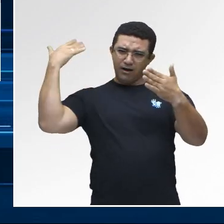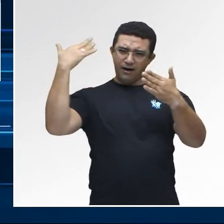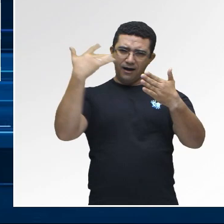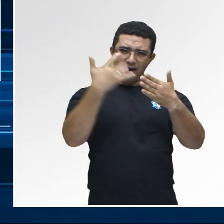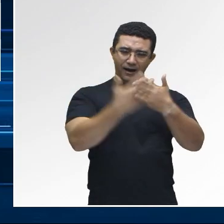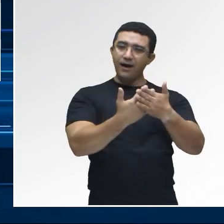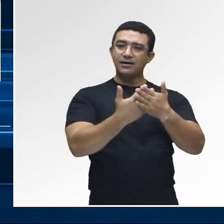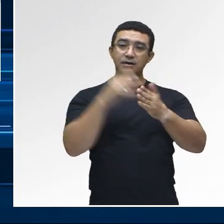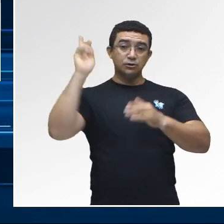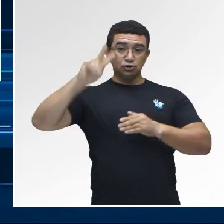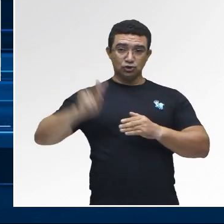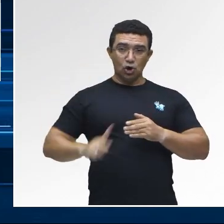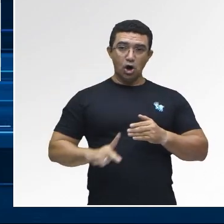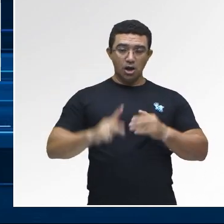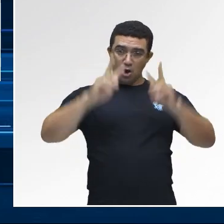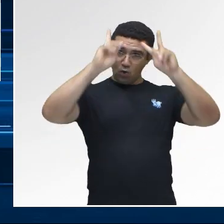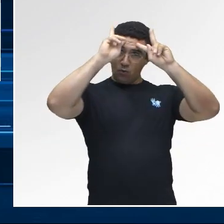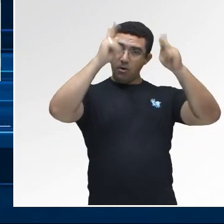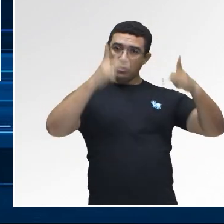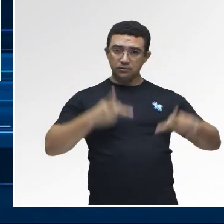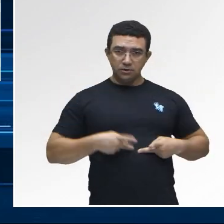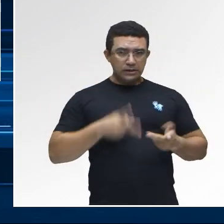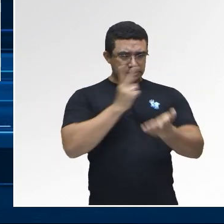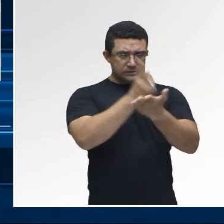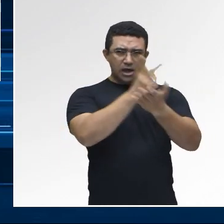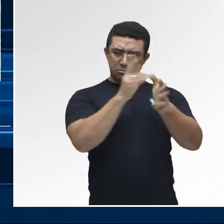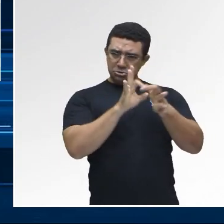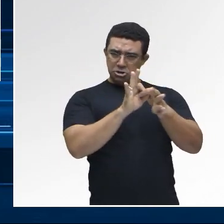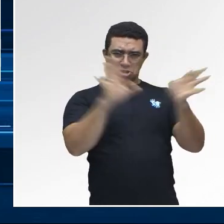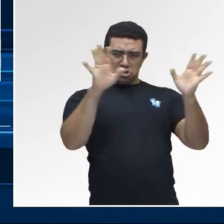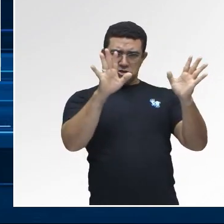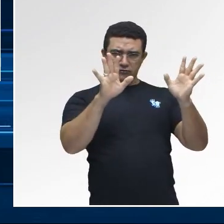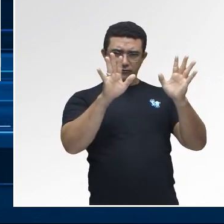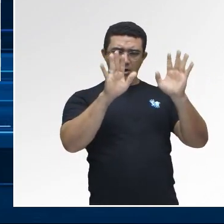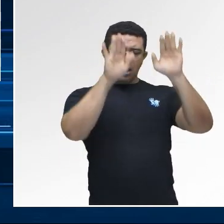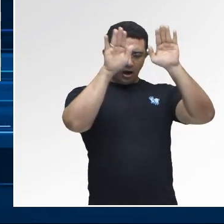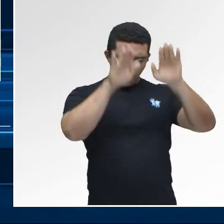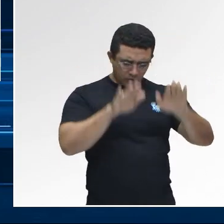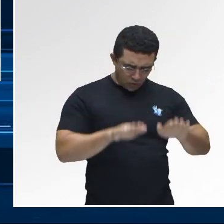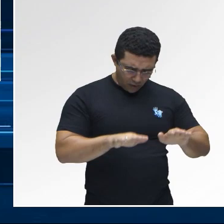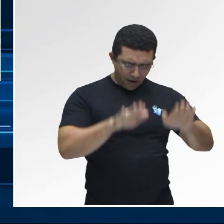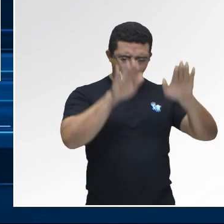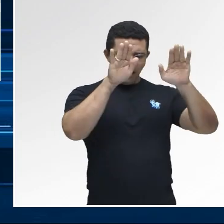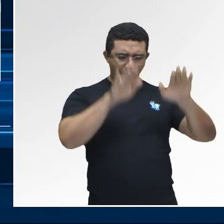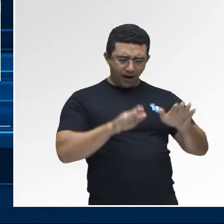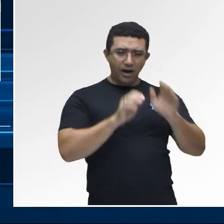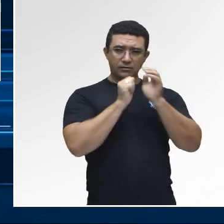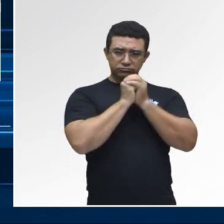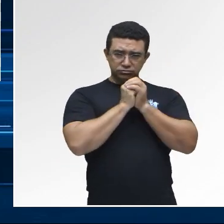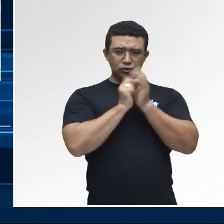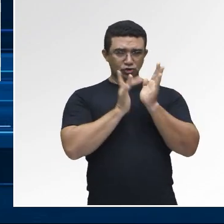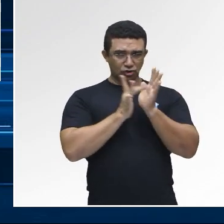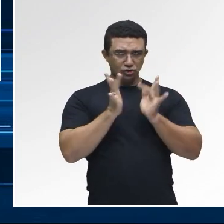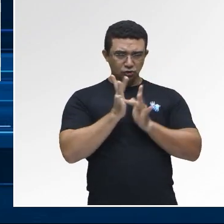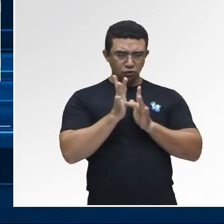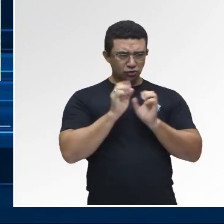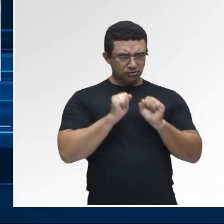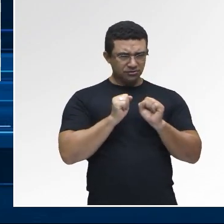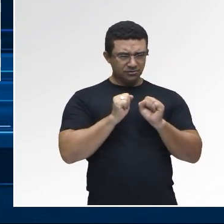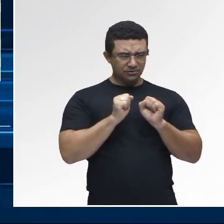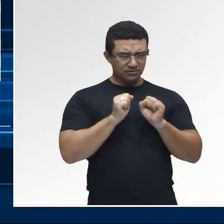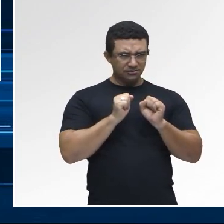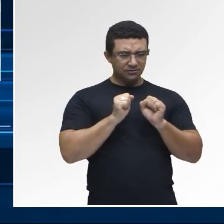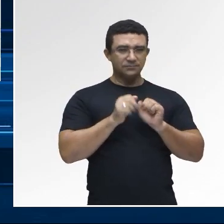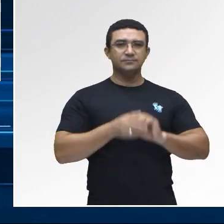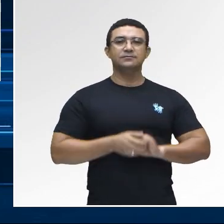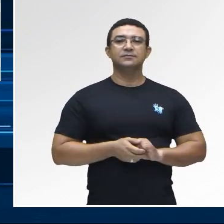foi permitido adorar a Jesus Cristo? Então, olhem aí, nós temos uma imagem, logicamente, como vocês devem